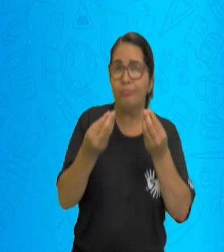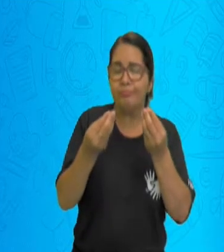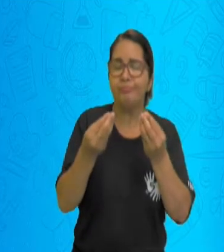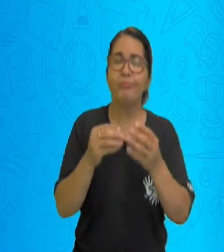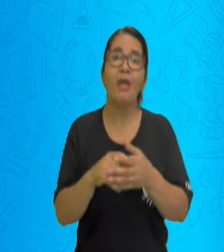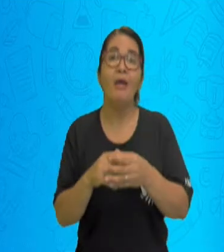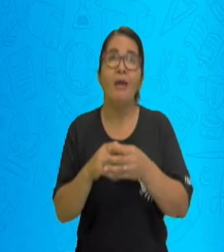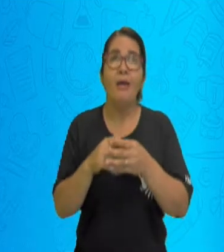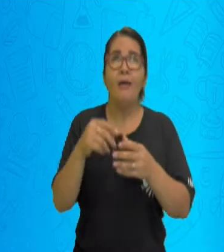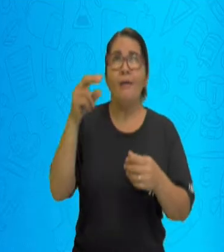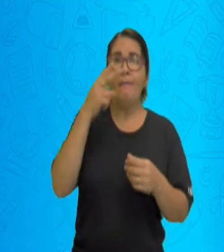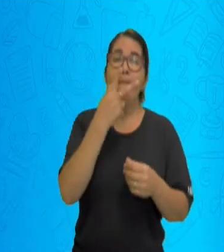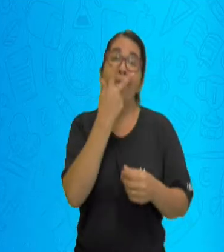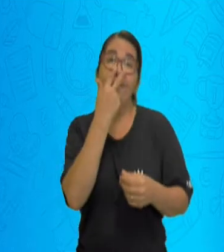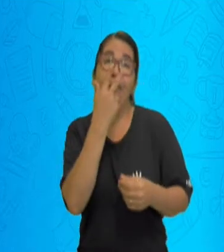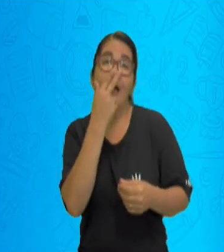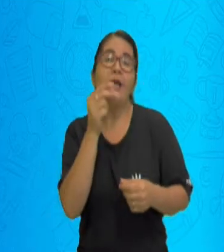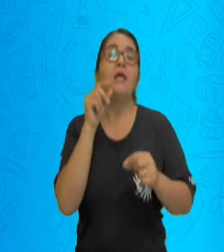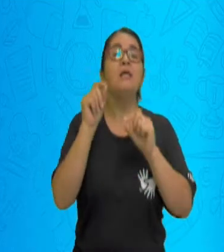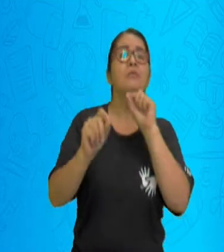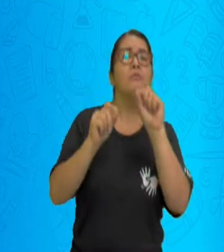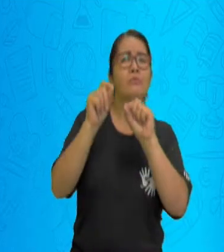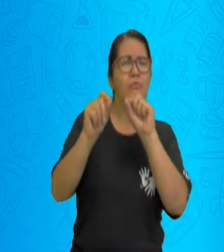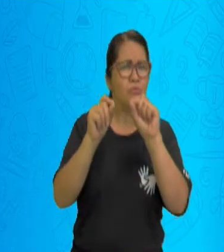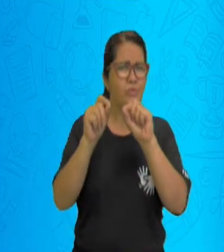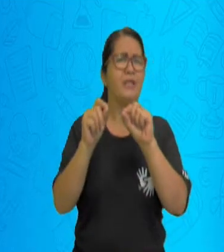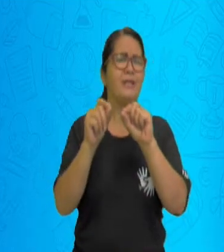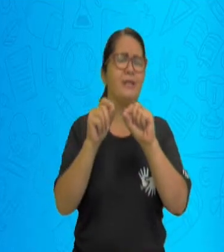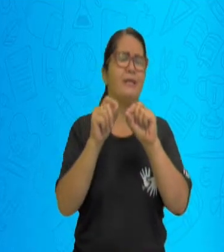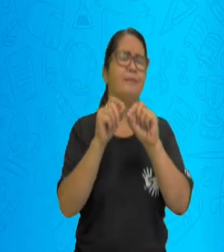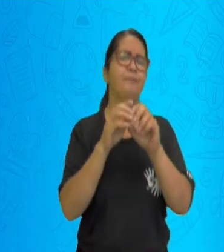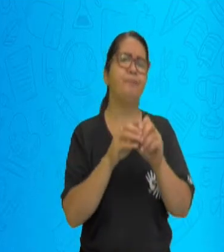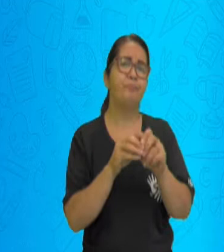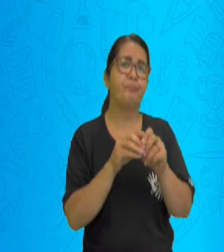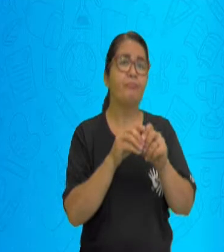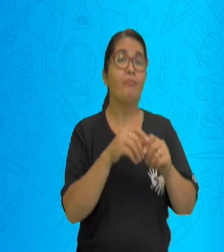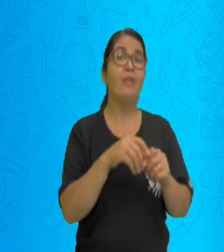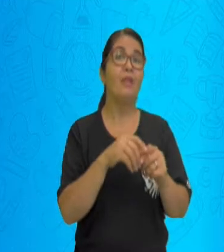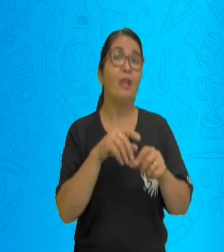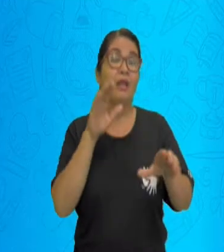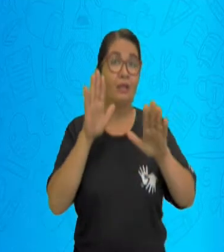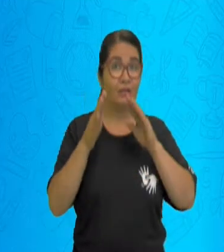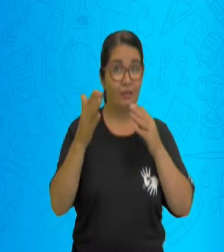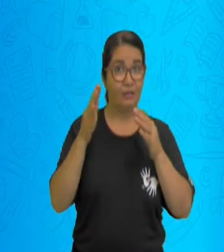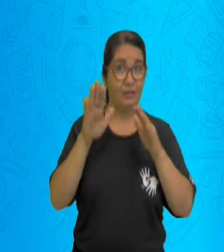fala sem ser muito familiar ou próximo do interlocutor.